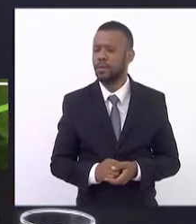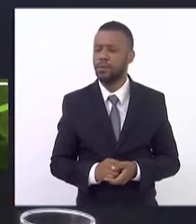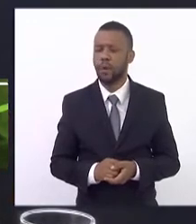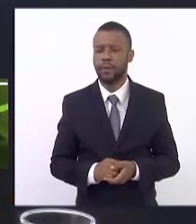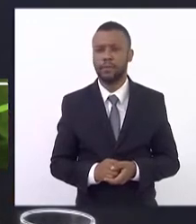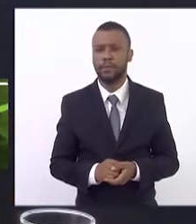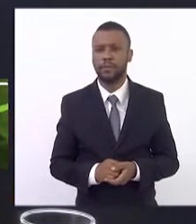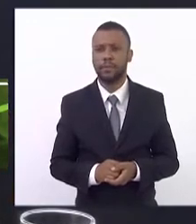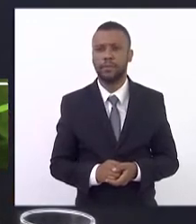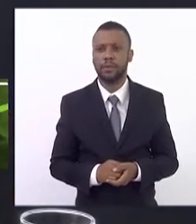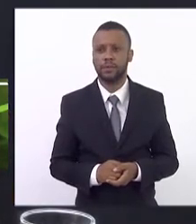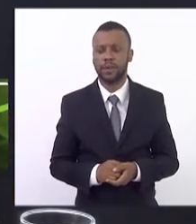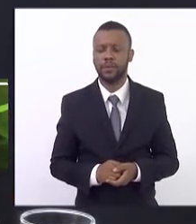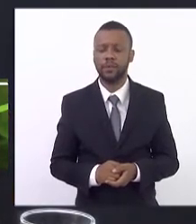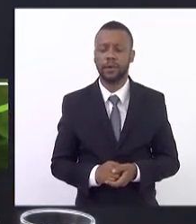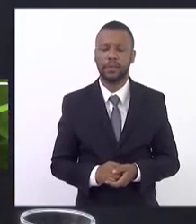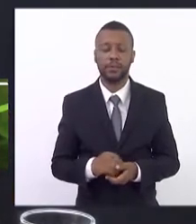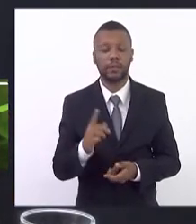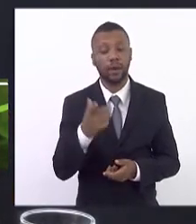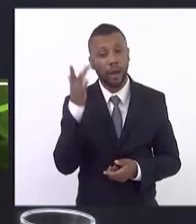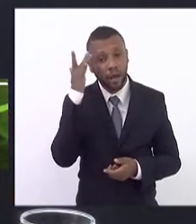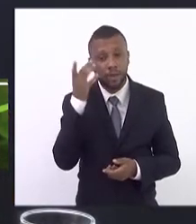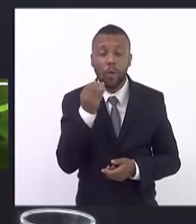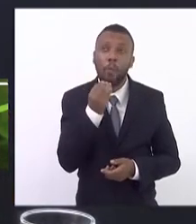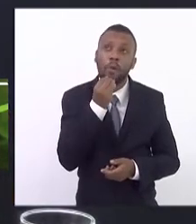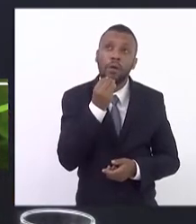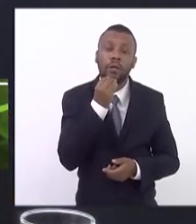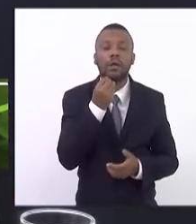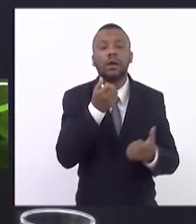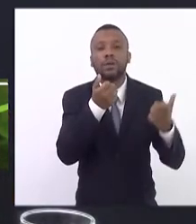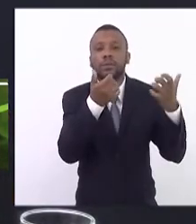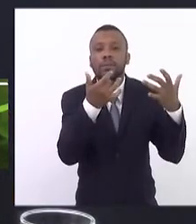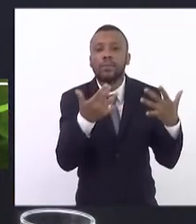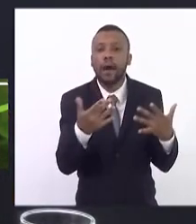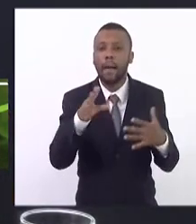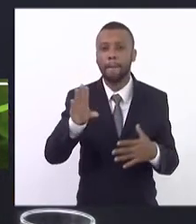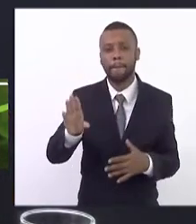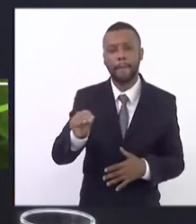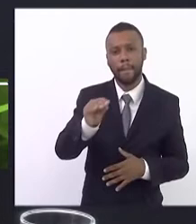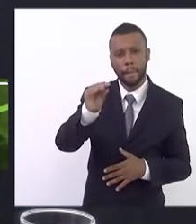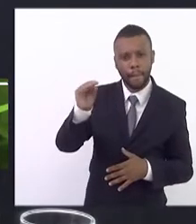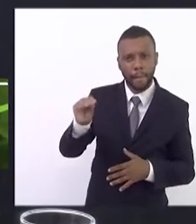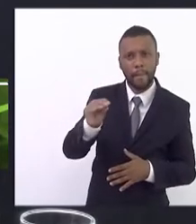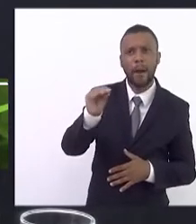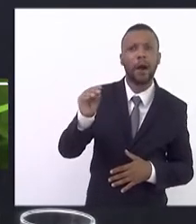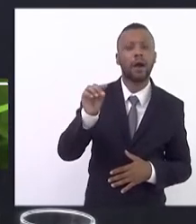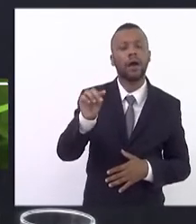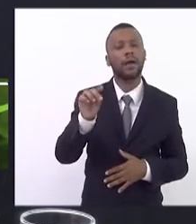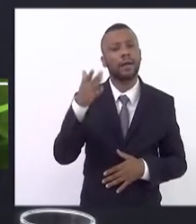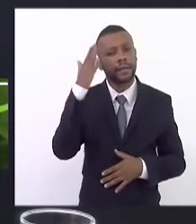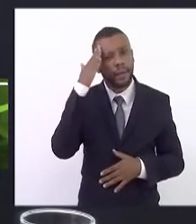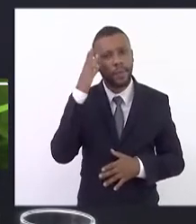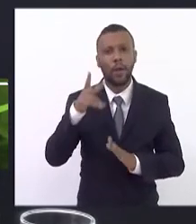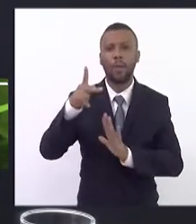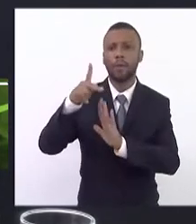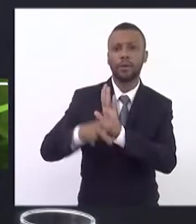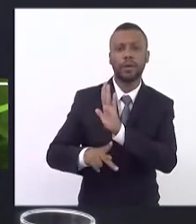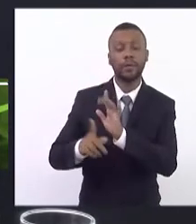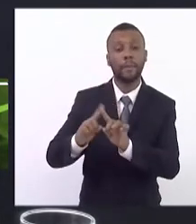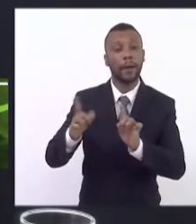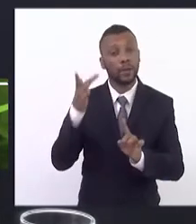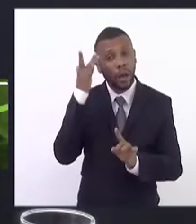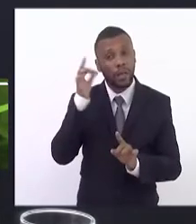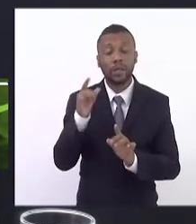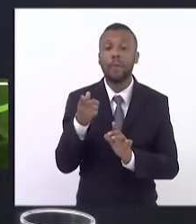acho que a gente, eu poderia... É, explanar verbalmente, tá? Se for o caso, não tem problema, sobre o que é o projeto, mas eu acho que uma apresentação sobre o